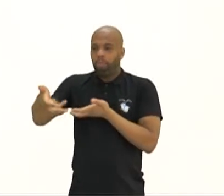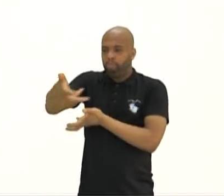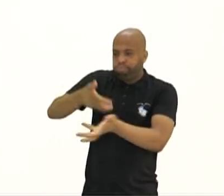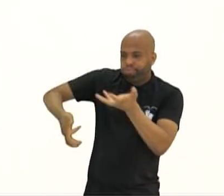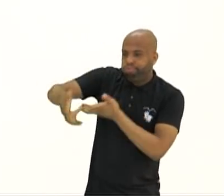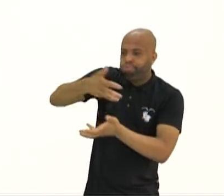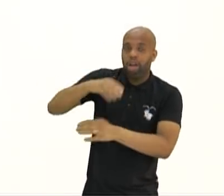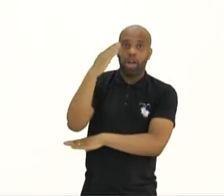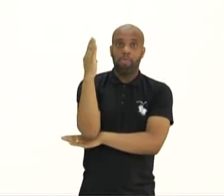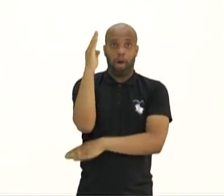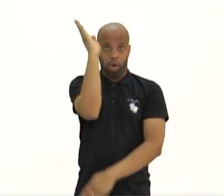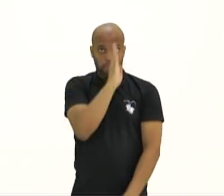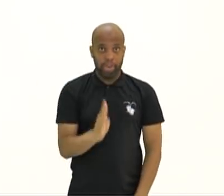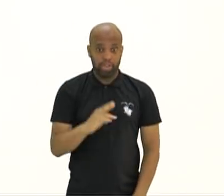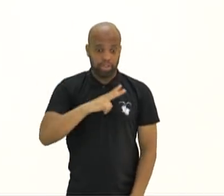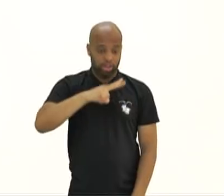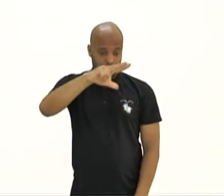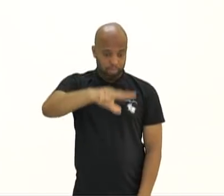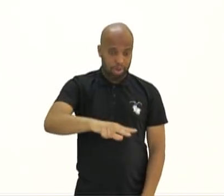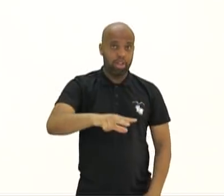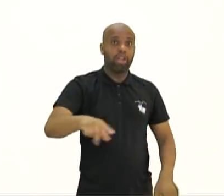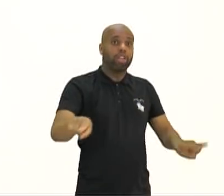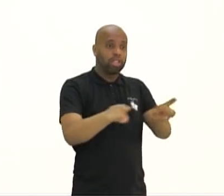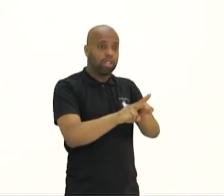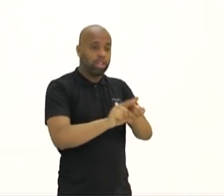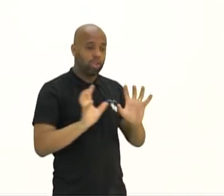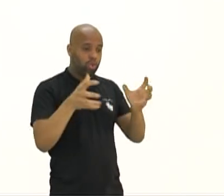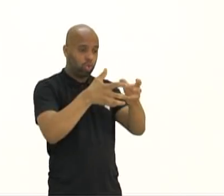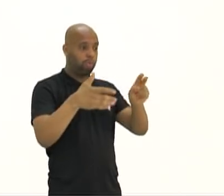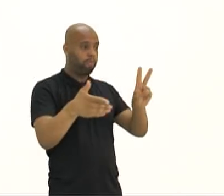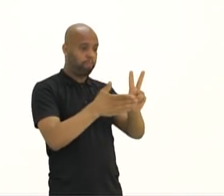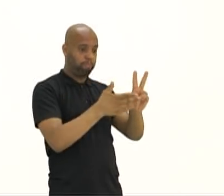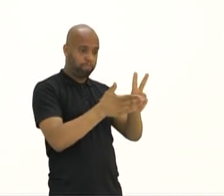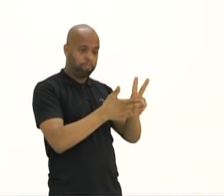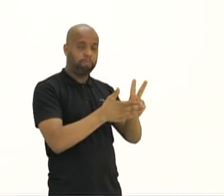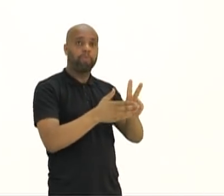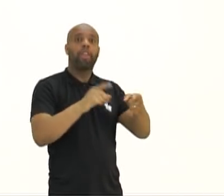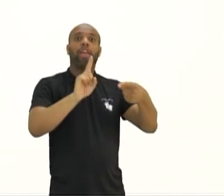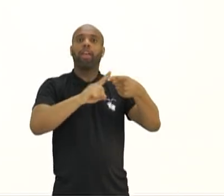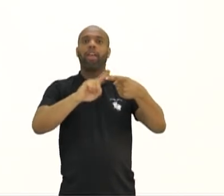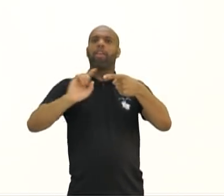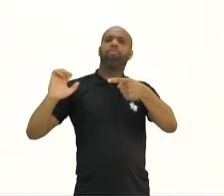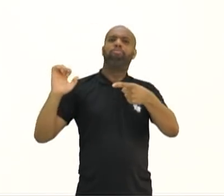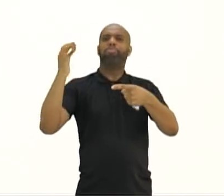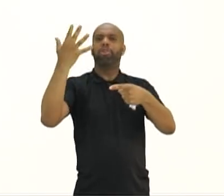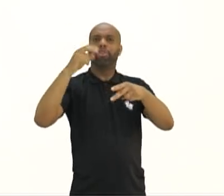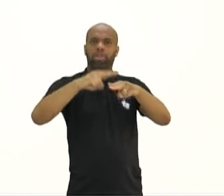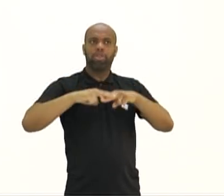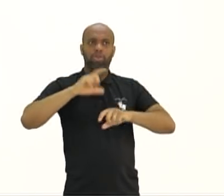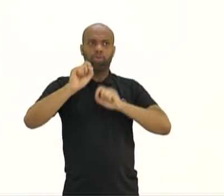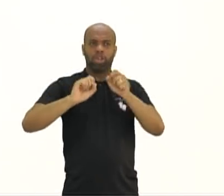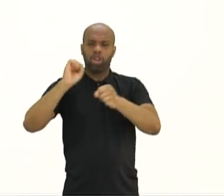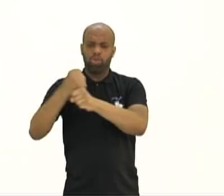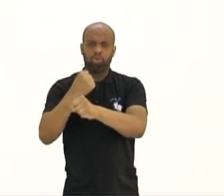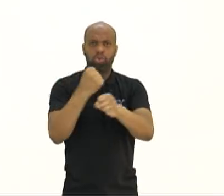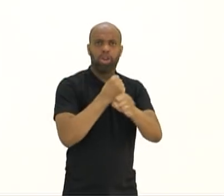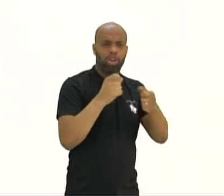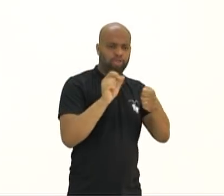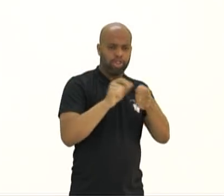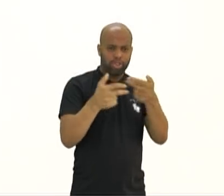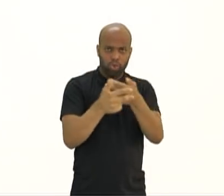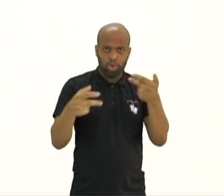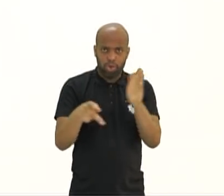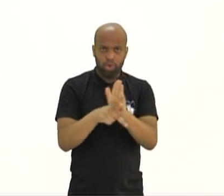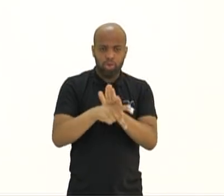pau-brasil entre os portugueses e os tupiniquins? Letra A. Ocorreu através da construção de feitorias e